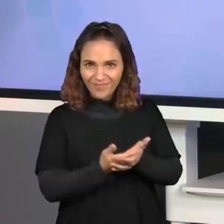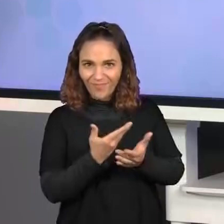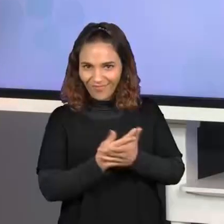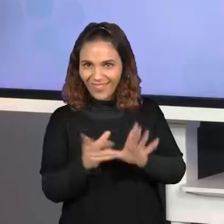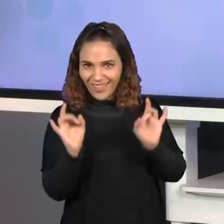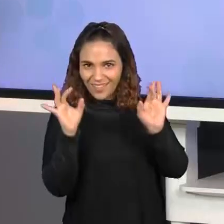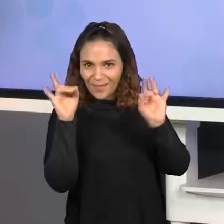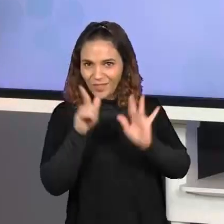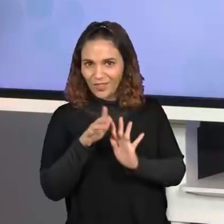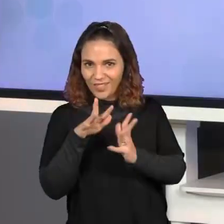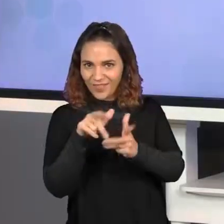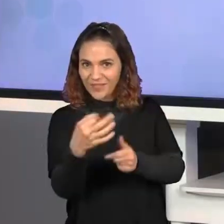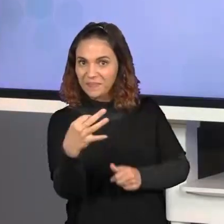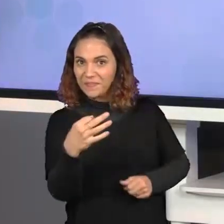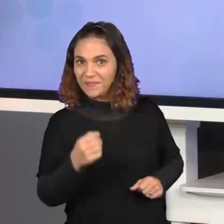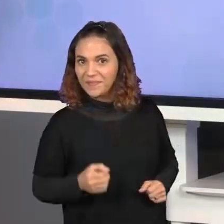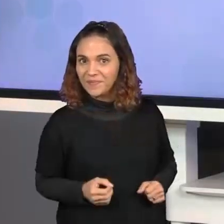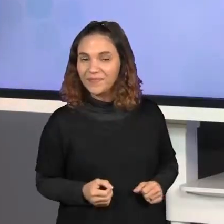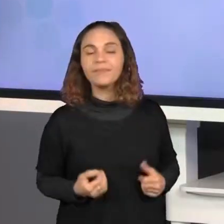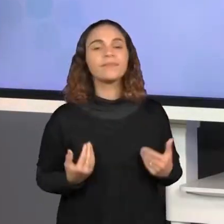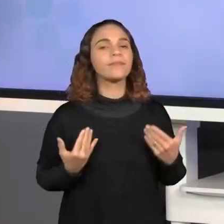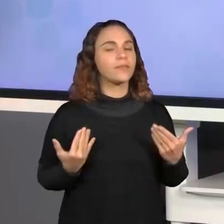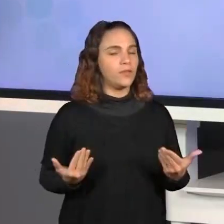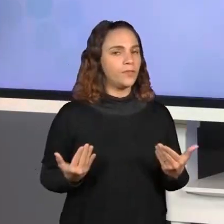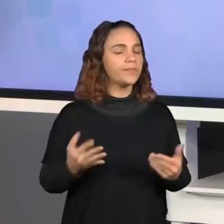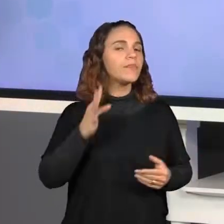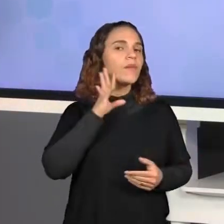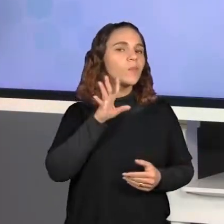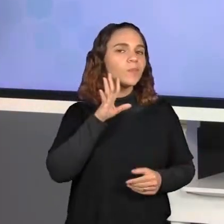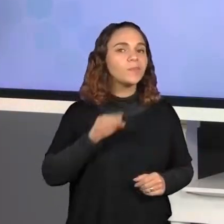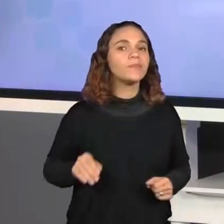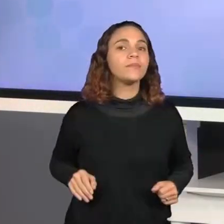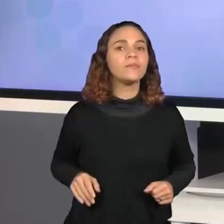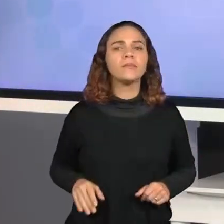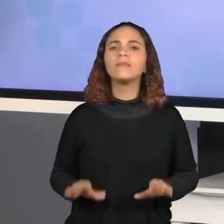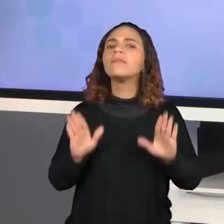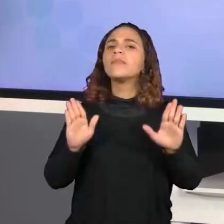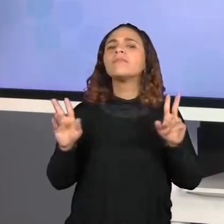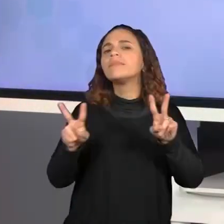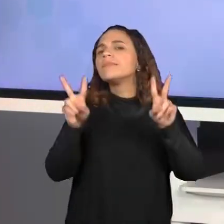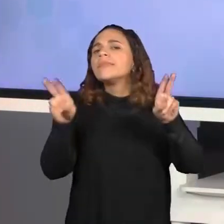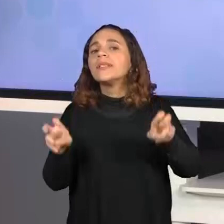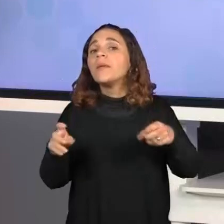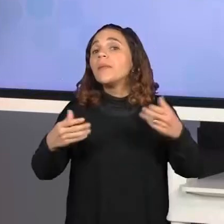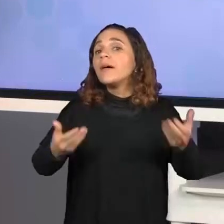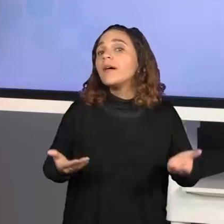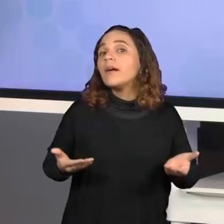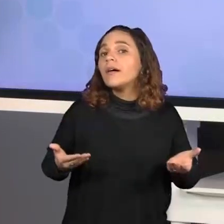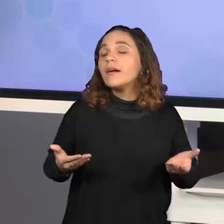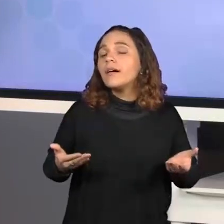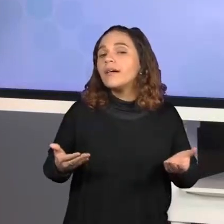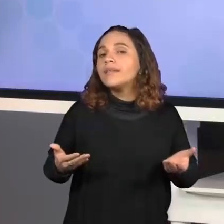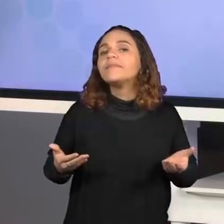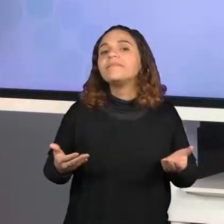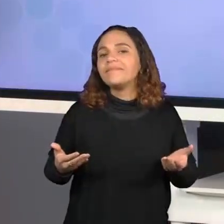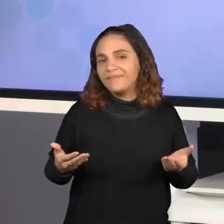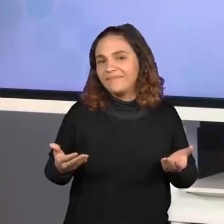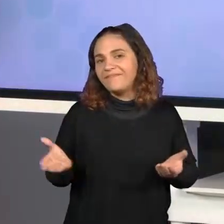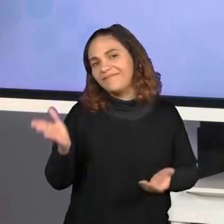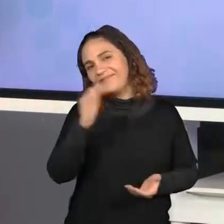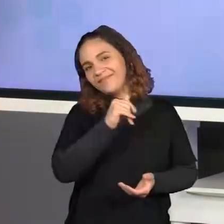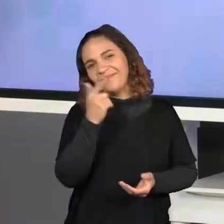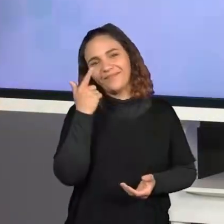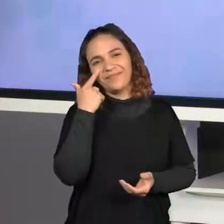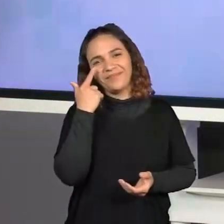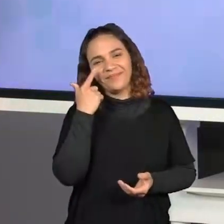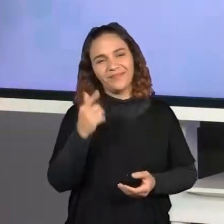aula de Geografia, certo? Legal, mas a respeito do quê? Qual é o título da aula, professor Seba? Então vem com a gente,